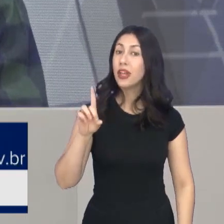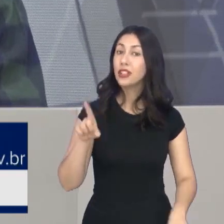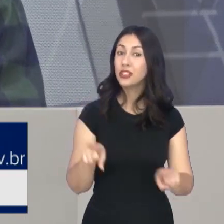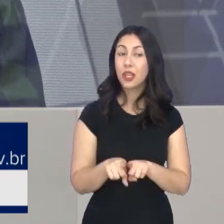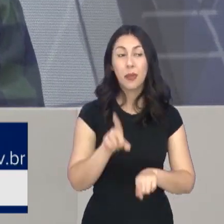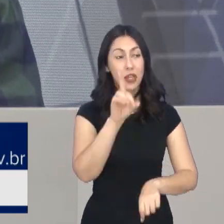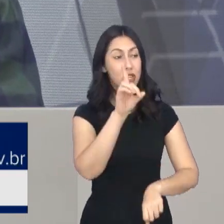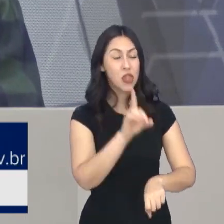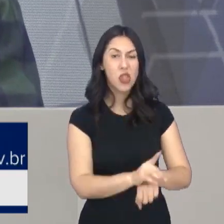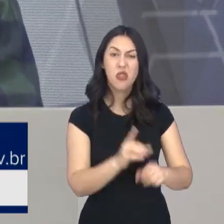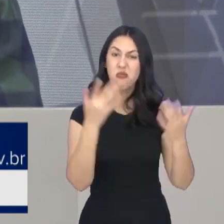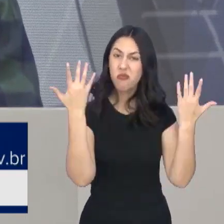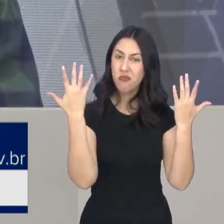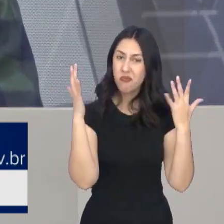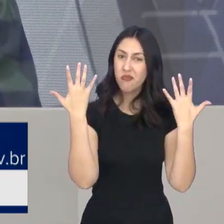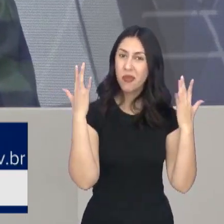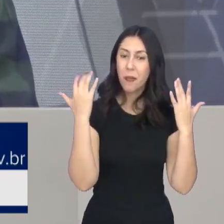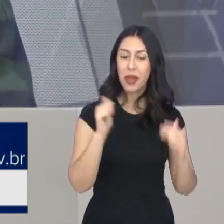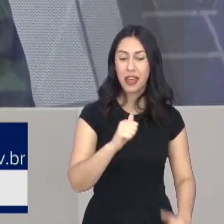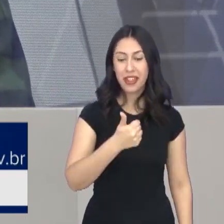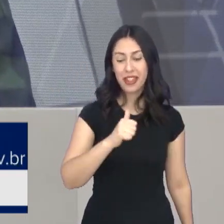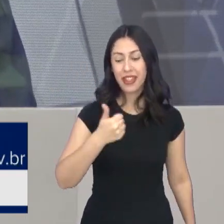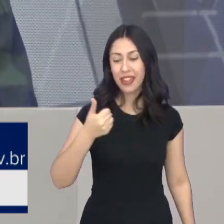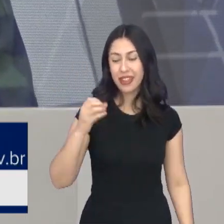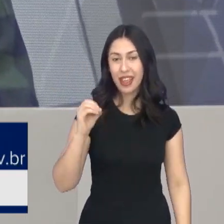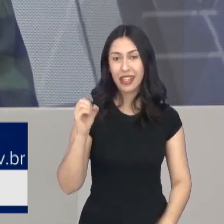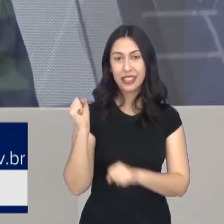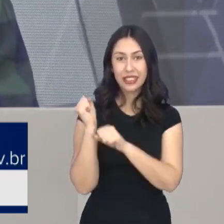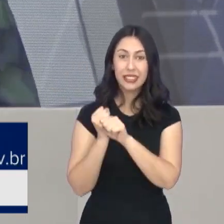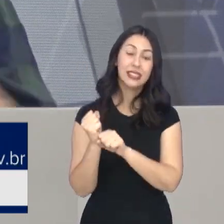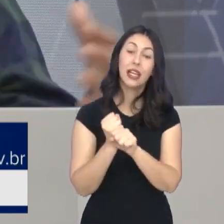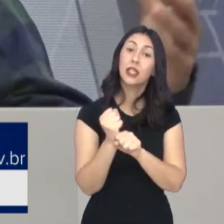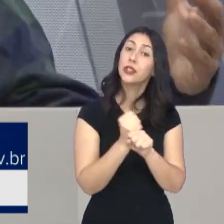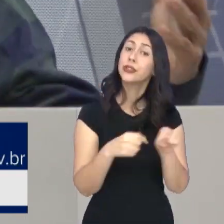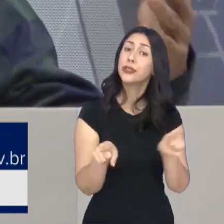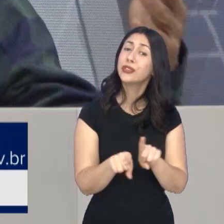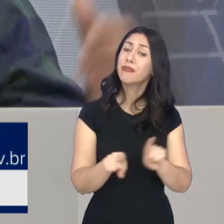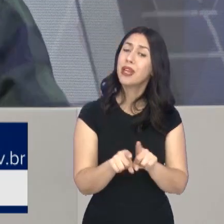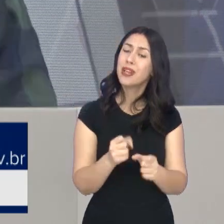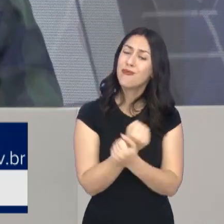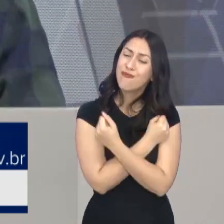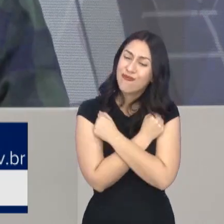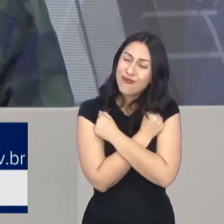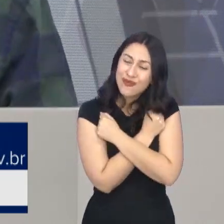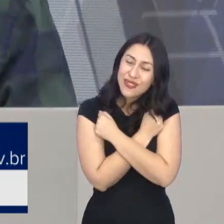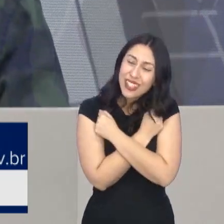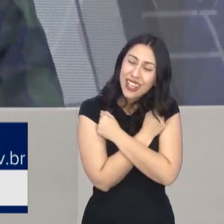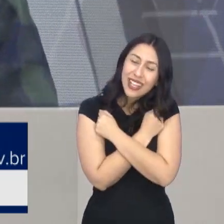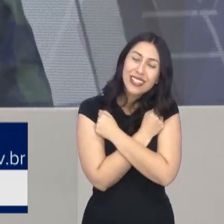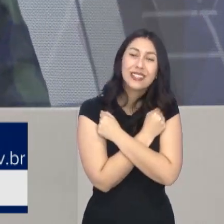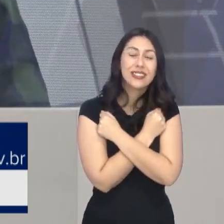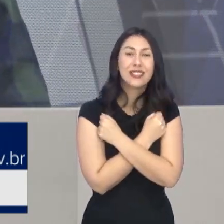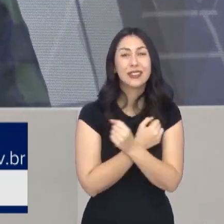meus parabéns pelos 110 anos e fica aqui um grande abraço